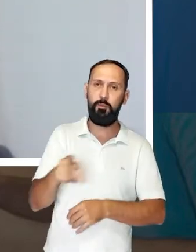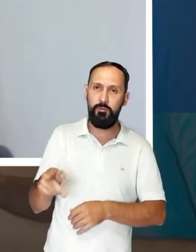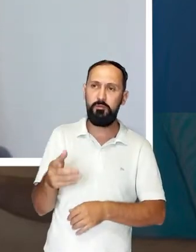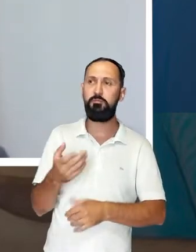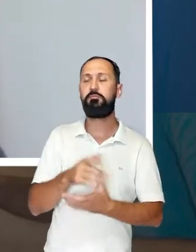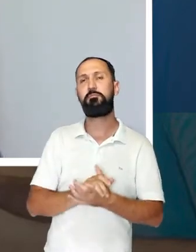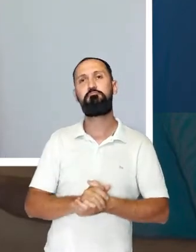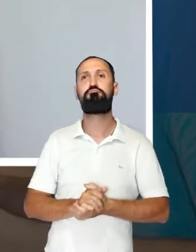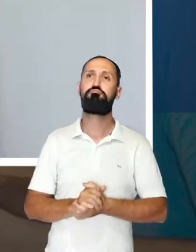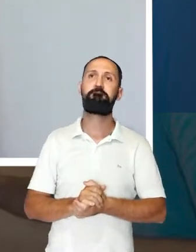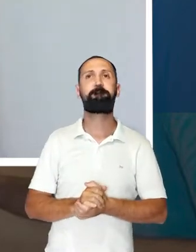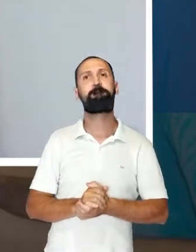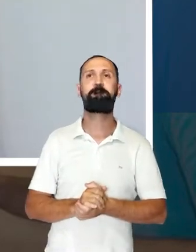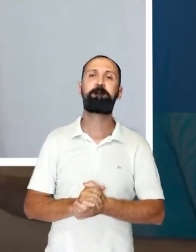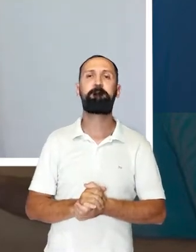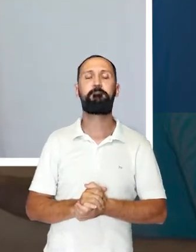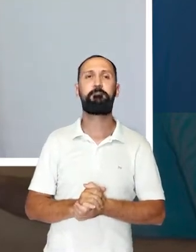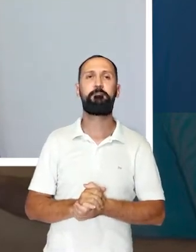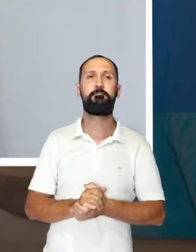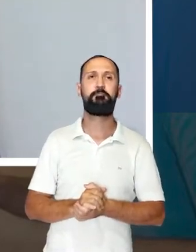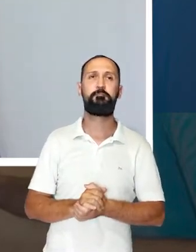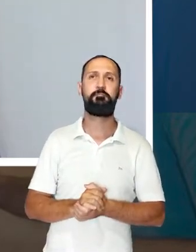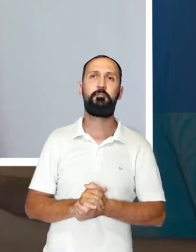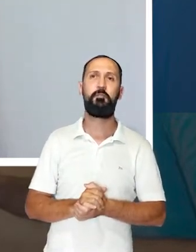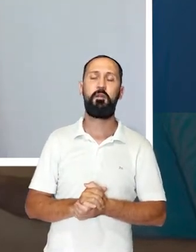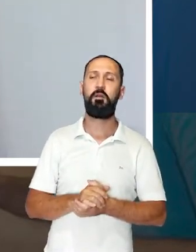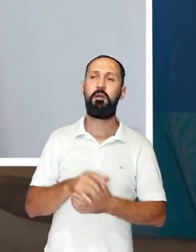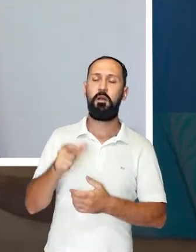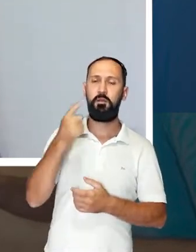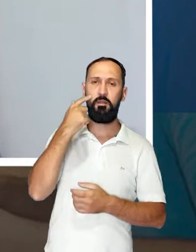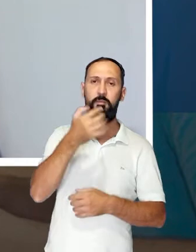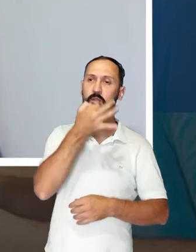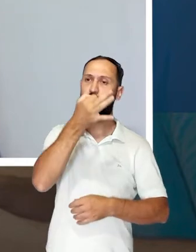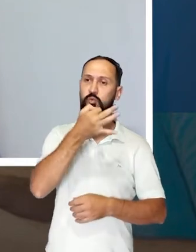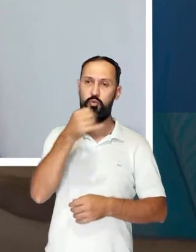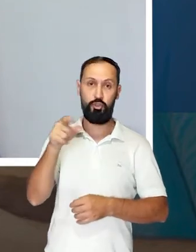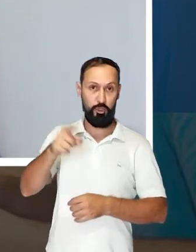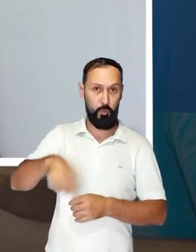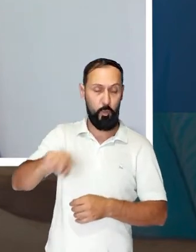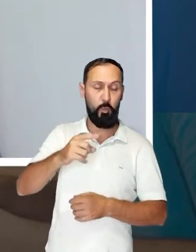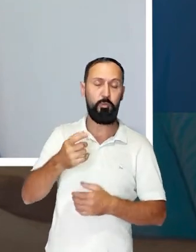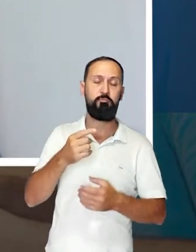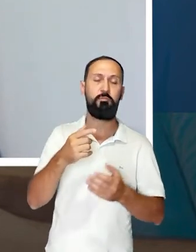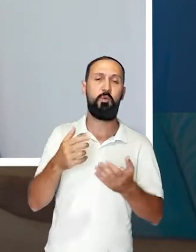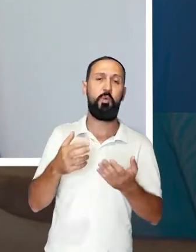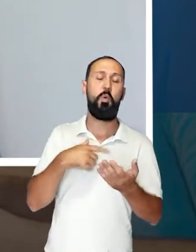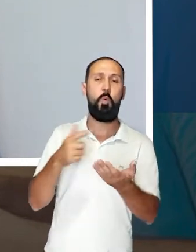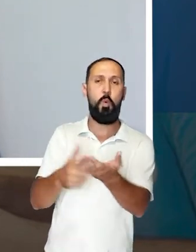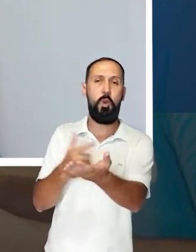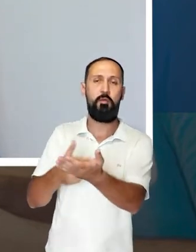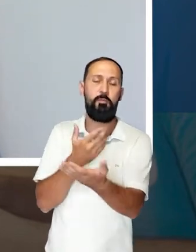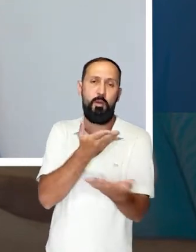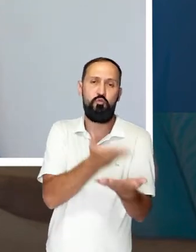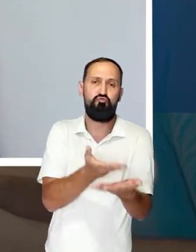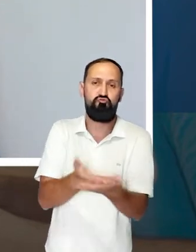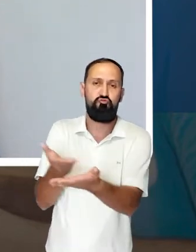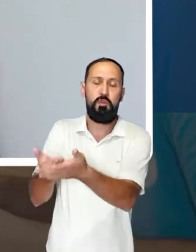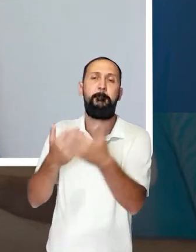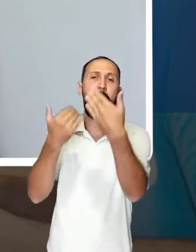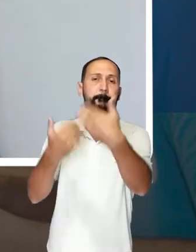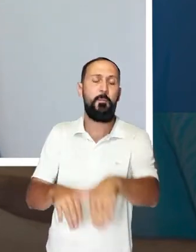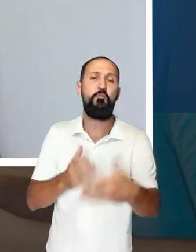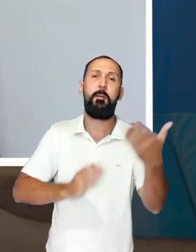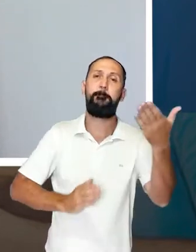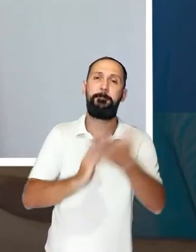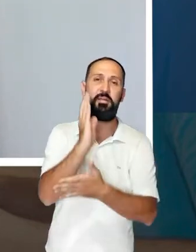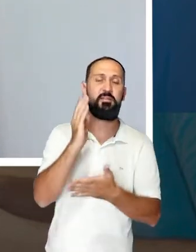professor. Eu falei, puxa, que claro, né? Aí ele me indicou, né? Me deu os livros para eu estudar